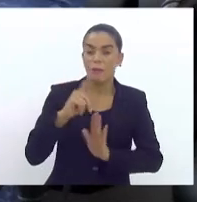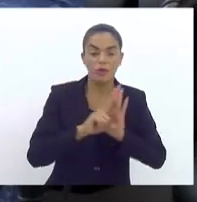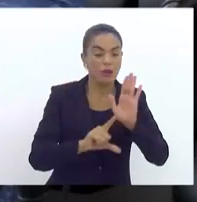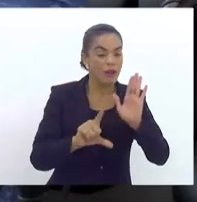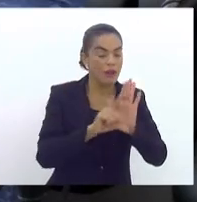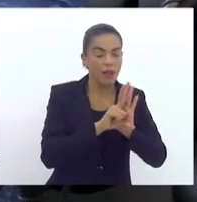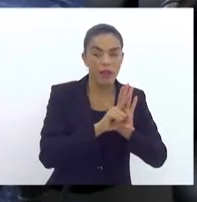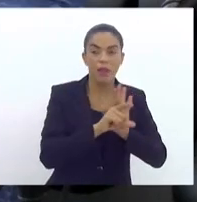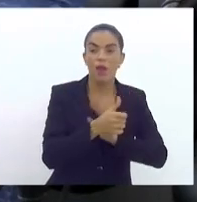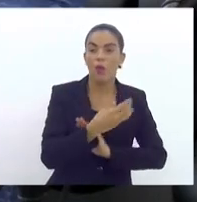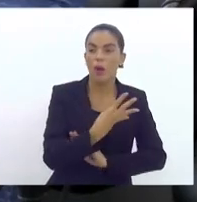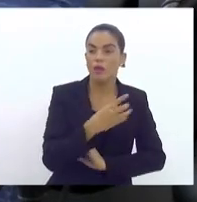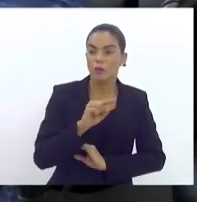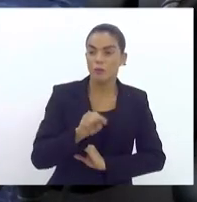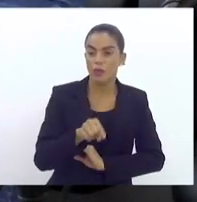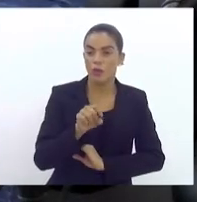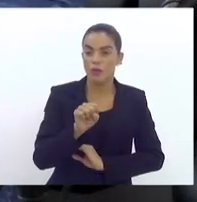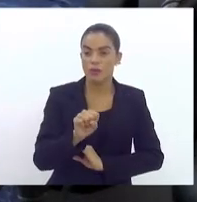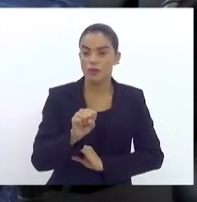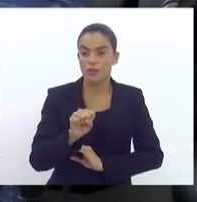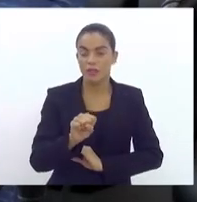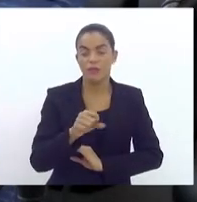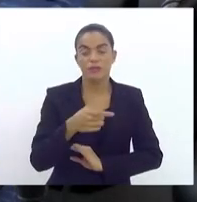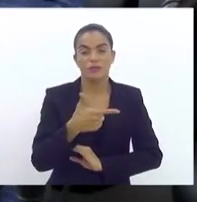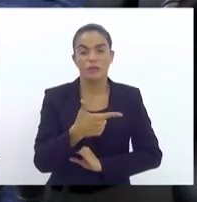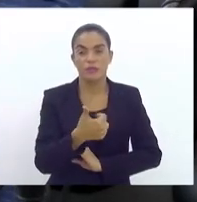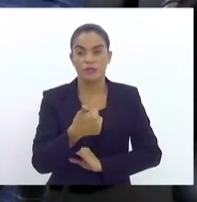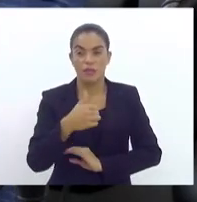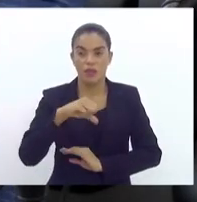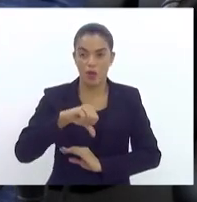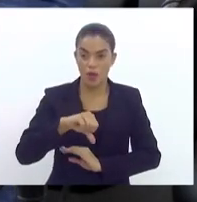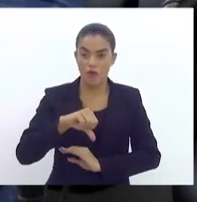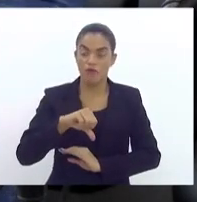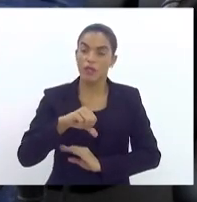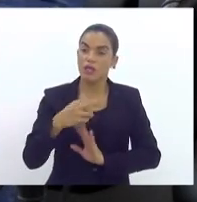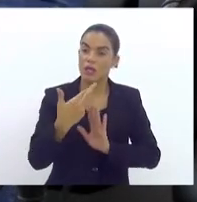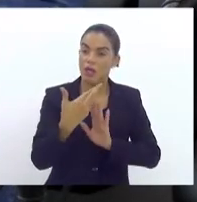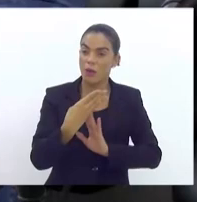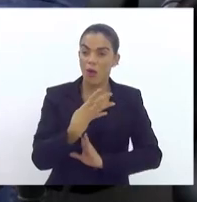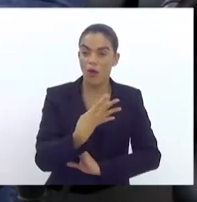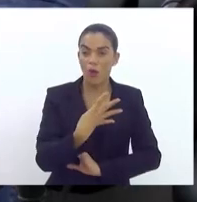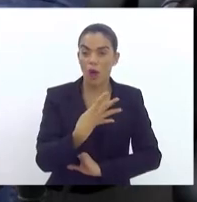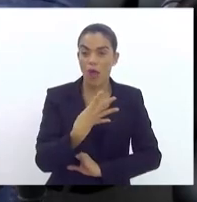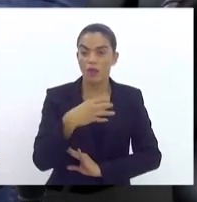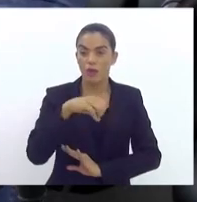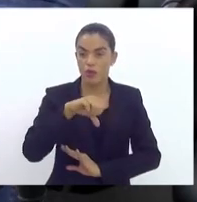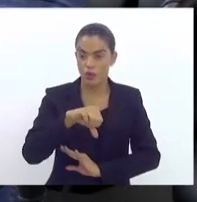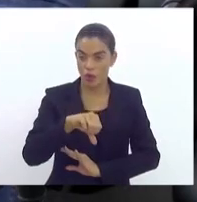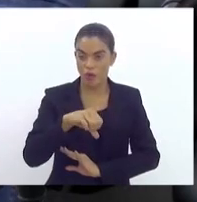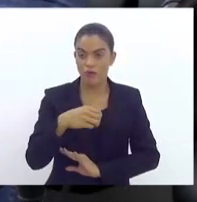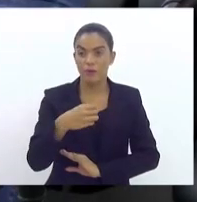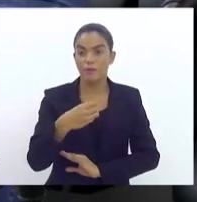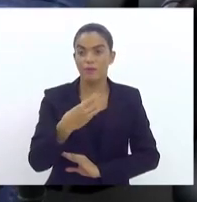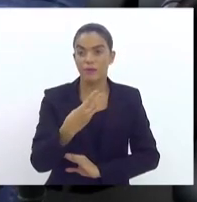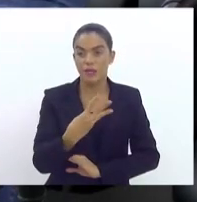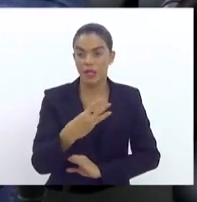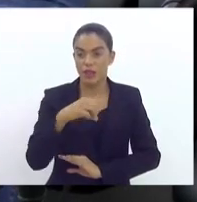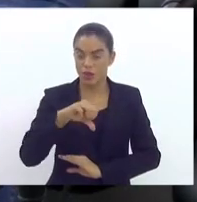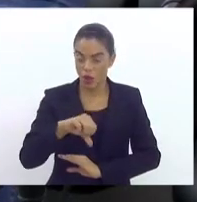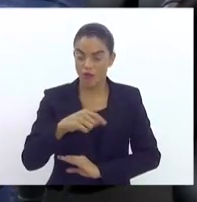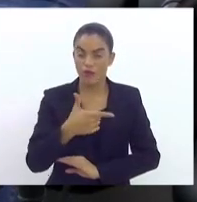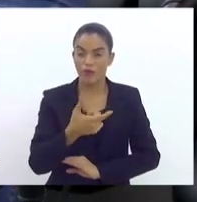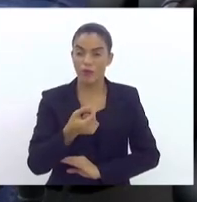é o PL 4.939/2020 que regulamenta a prova de Tais pele 49 39 de